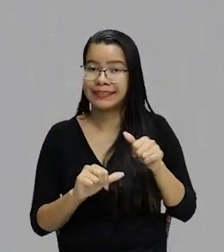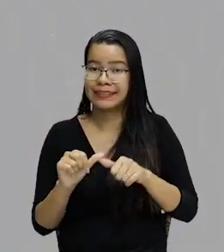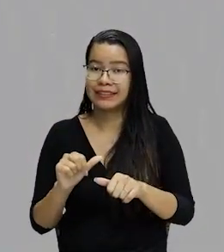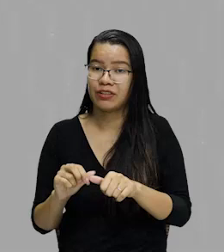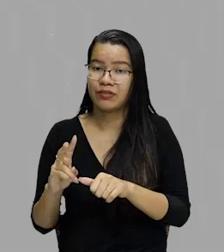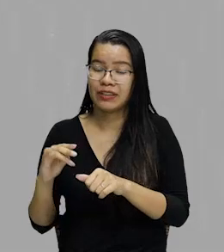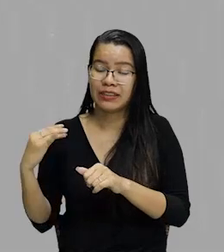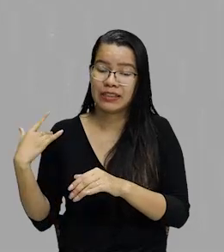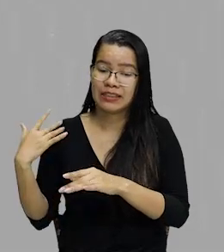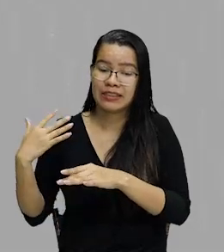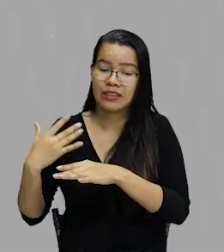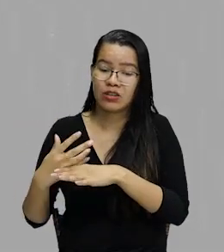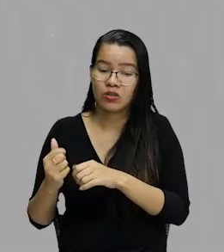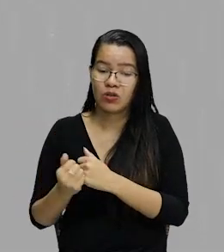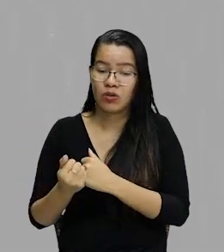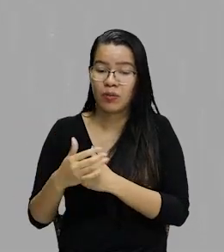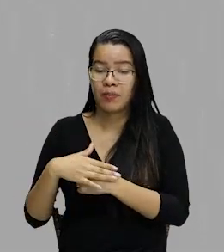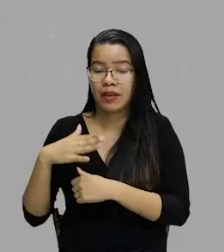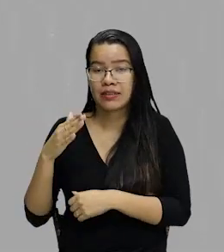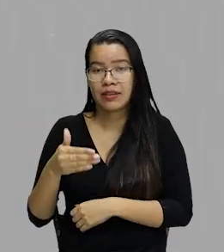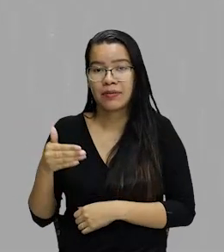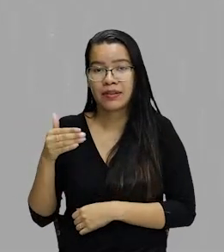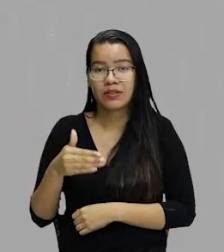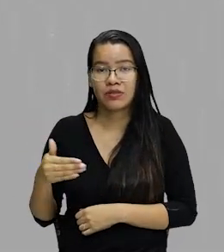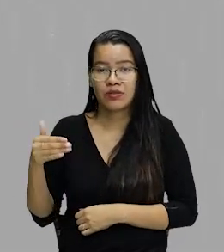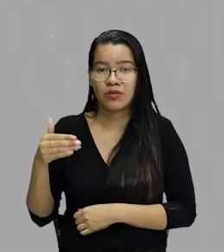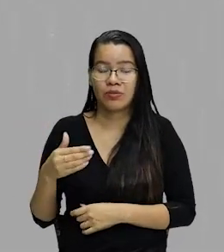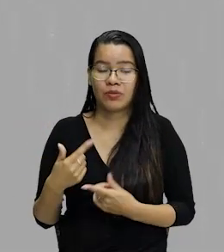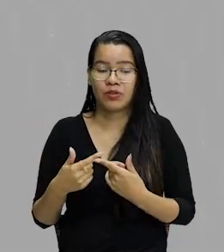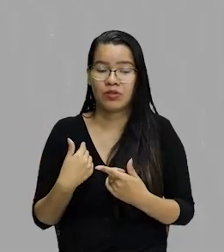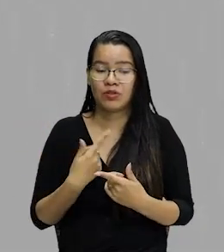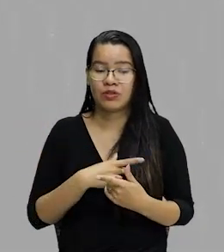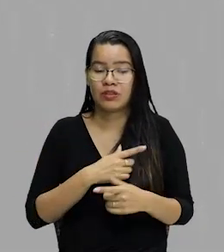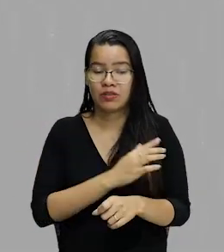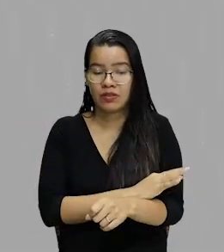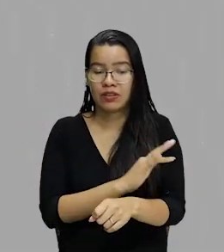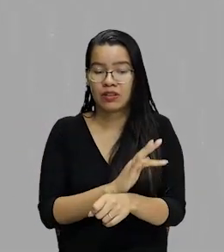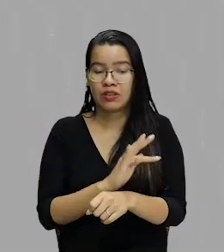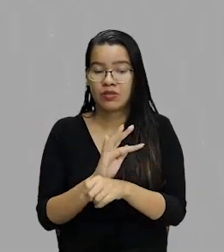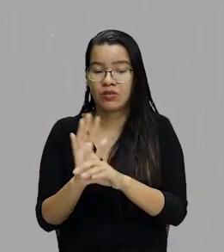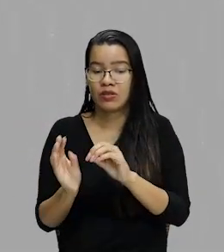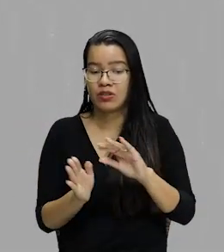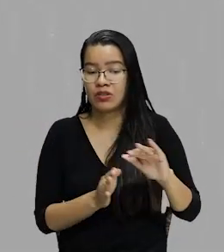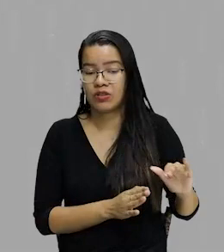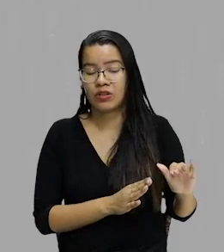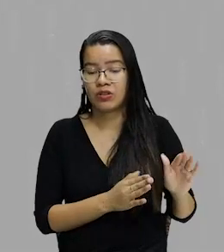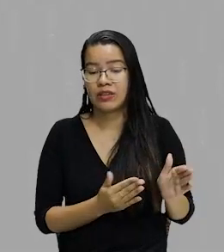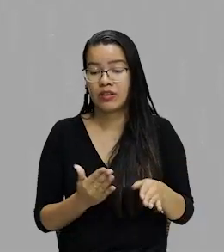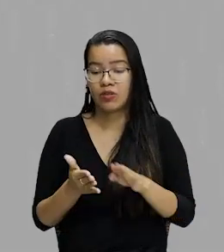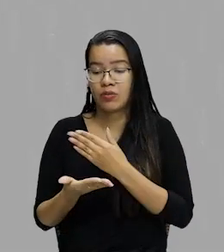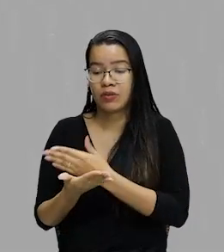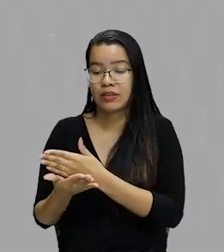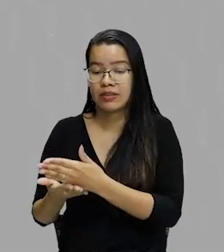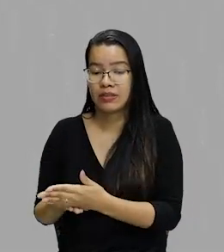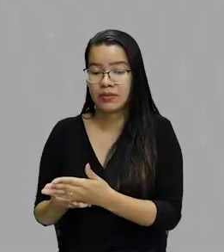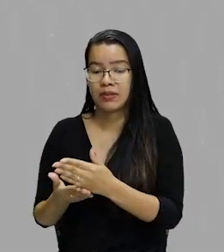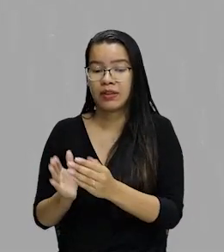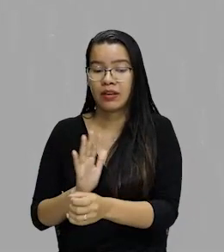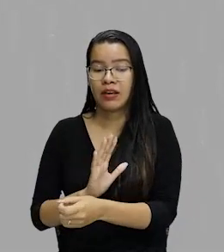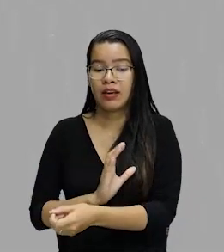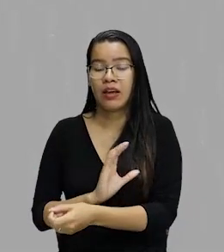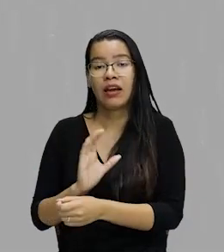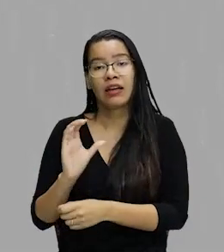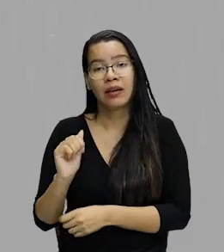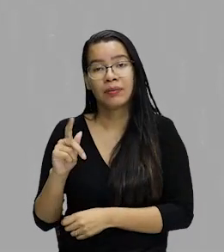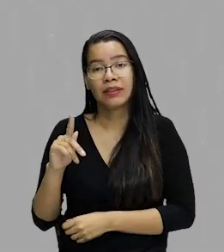porque nós estamos saindo do feudalismo e entrando no capitalismo. Então nós temos aqui uma condição de manufatura